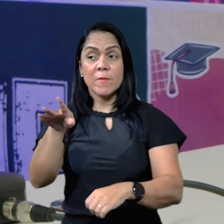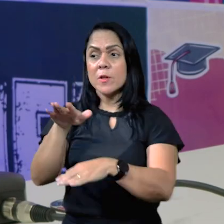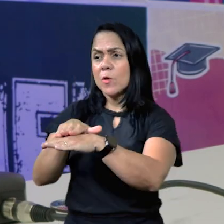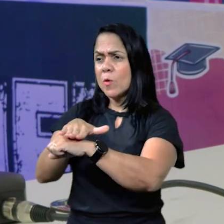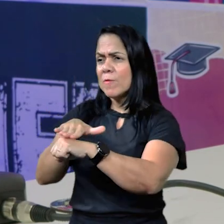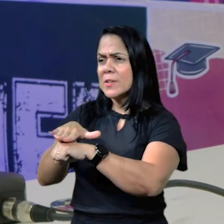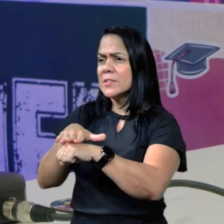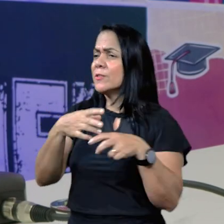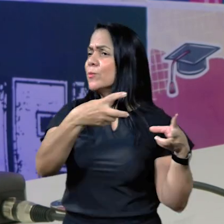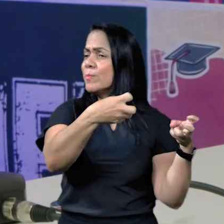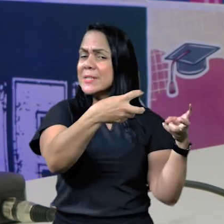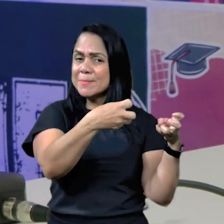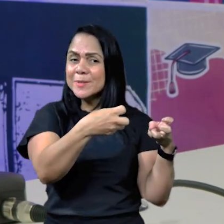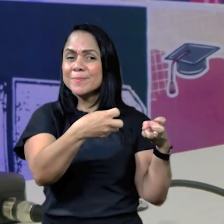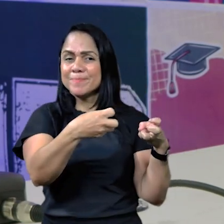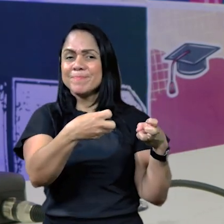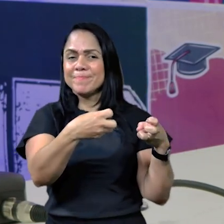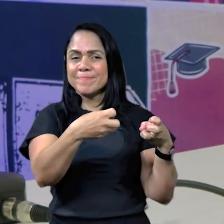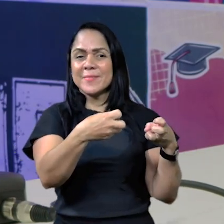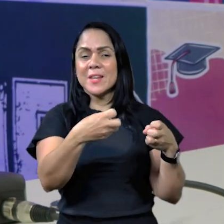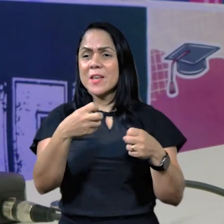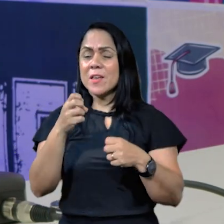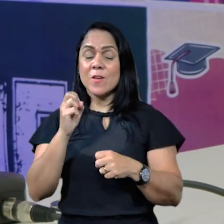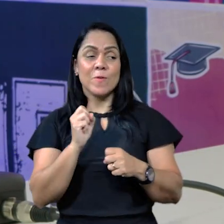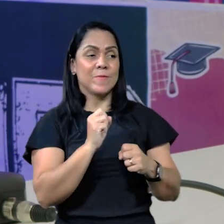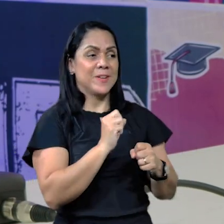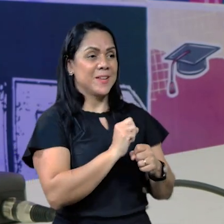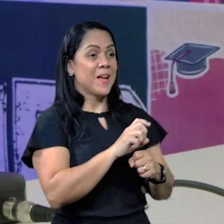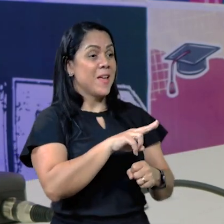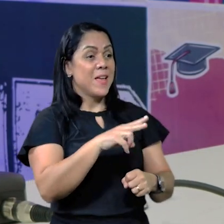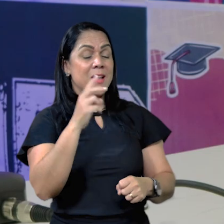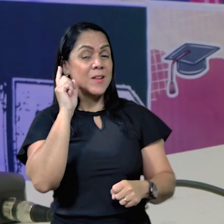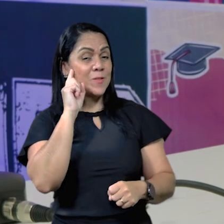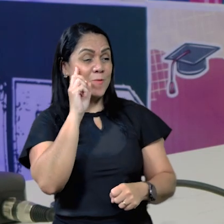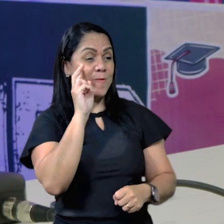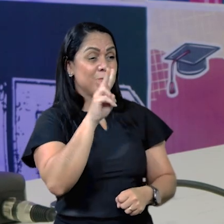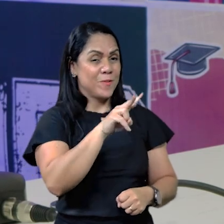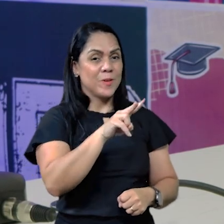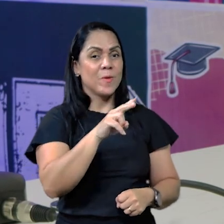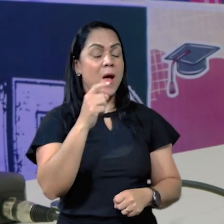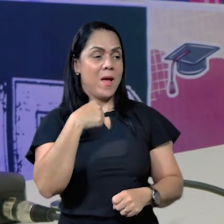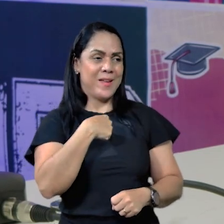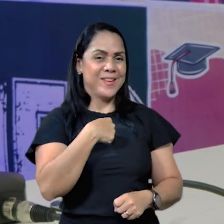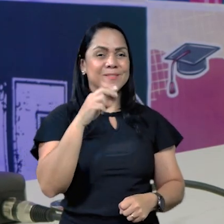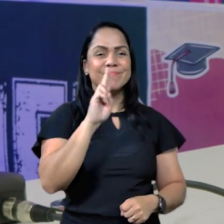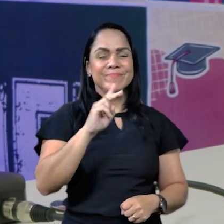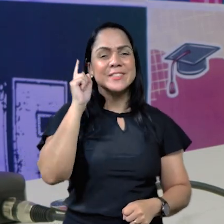percebeu. Aí eu falei assim, aí eu virei para ele e falei assim, ele nem prestou atenção. Aí ele fez o sinal que ele é